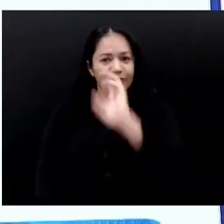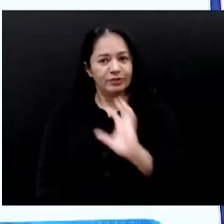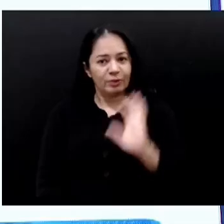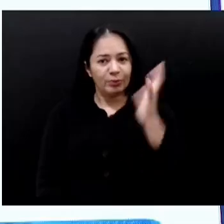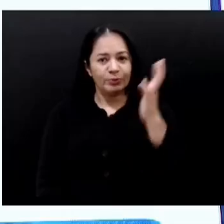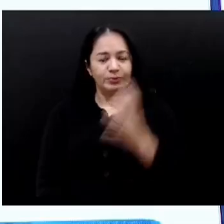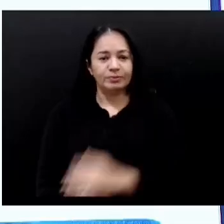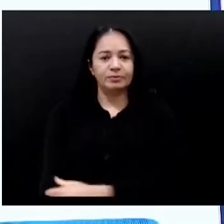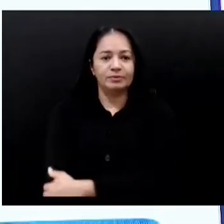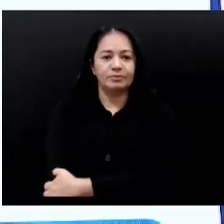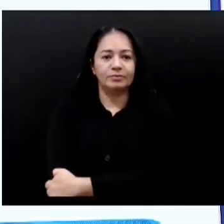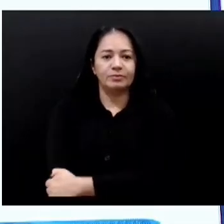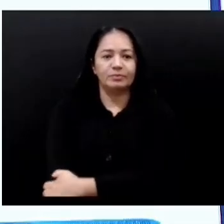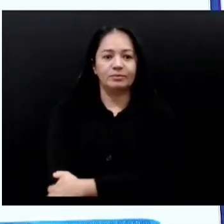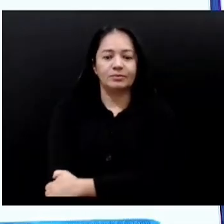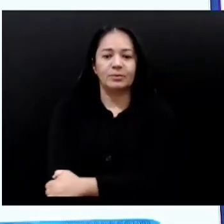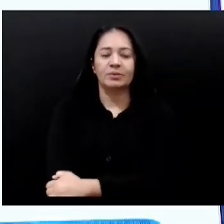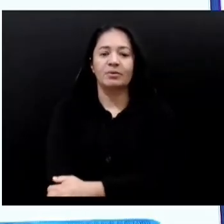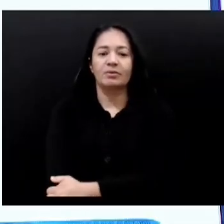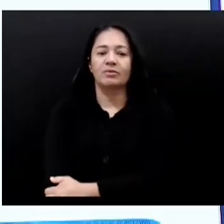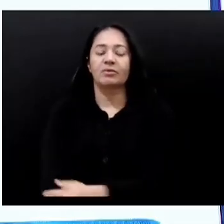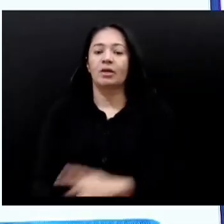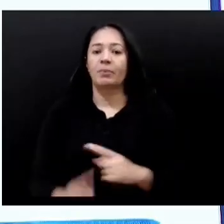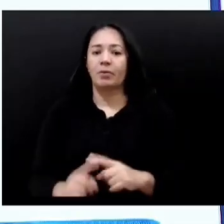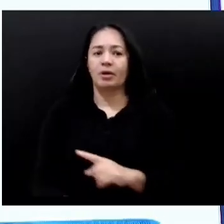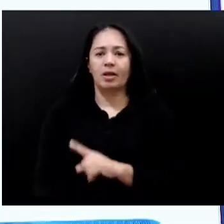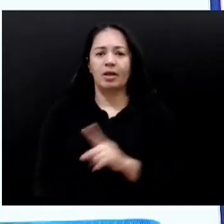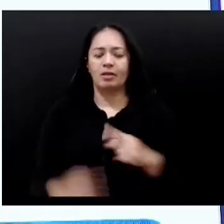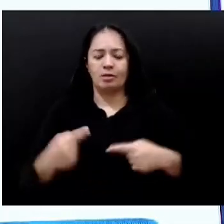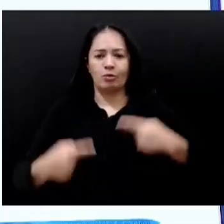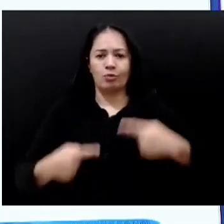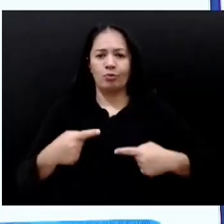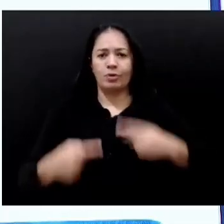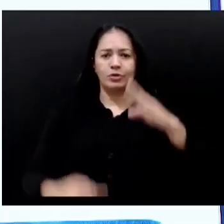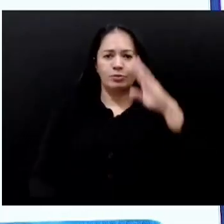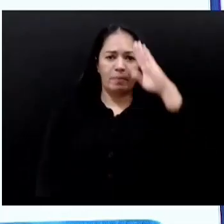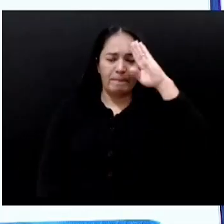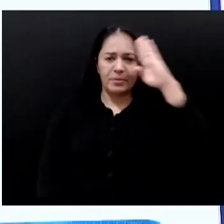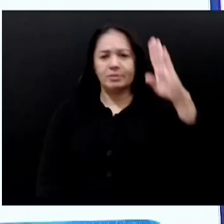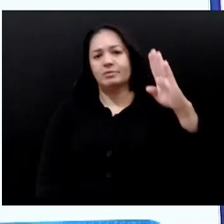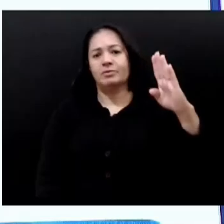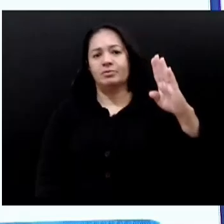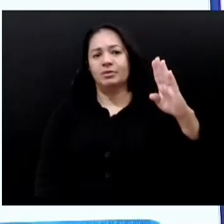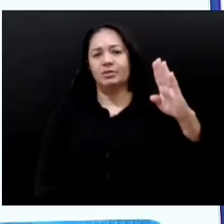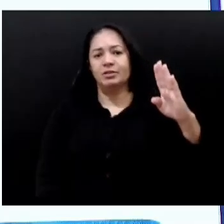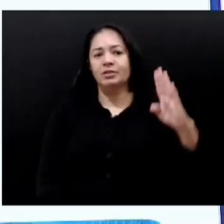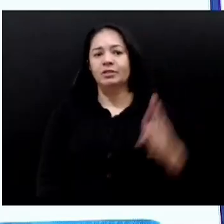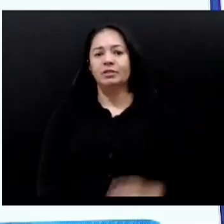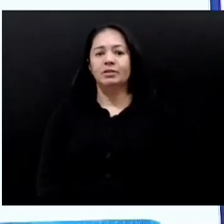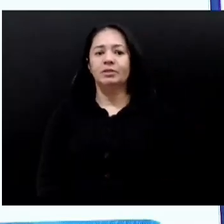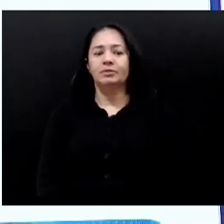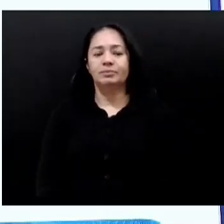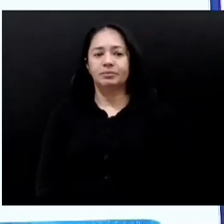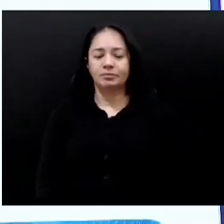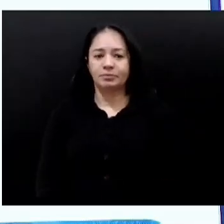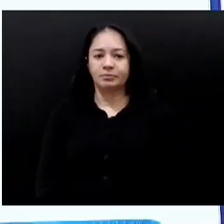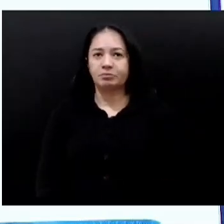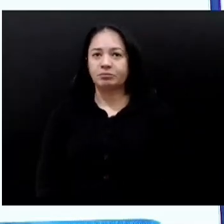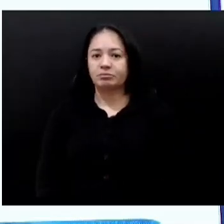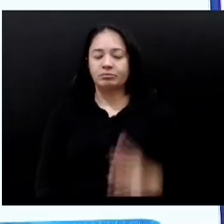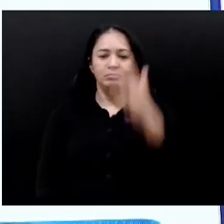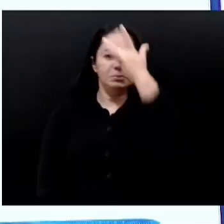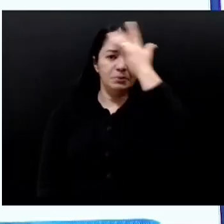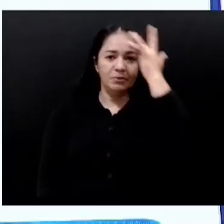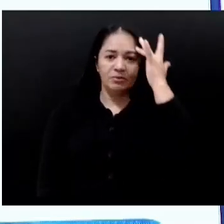existe um debate político, principalmente, né, se tratando de uma pessoa que